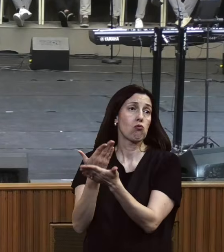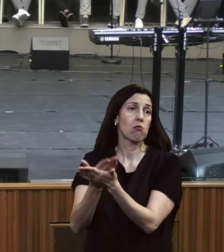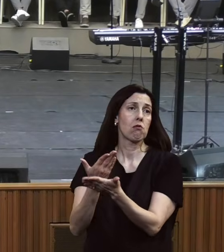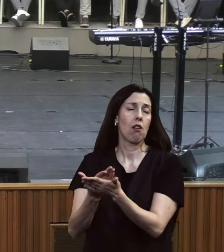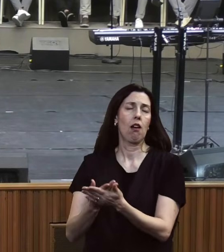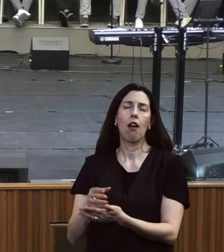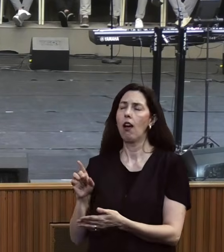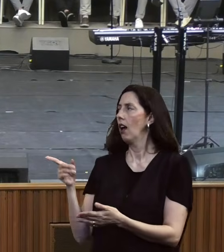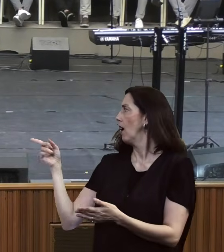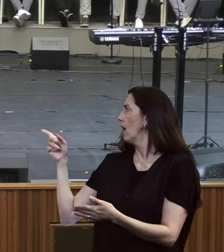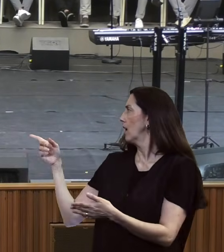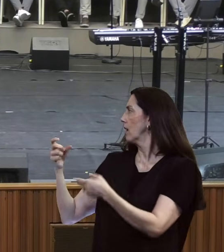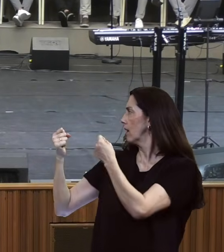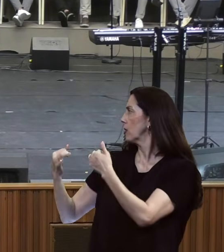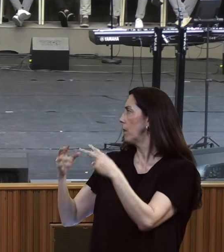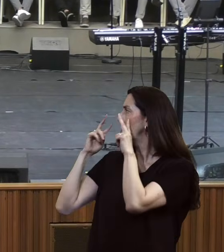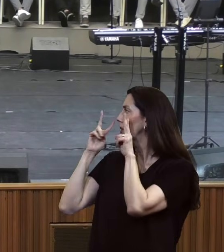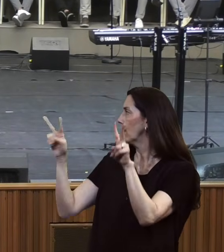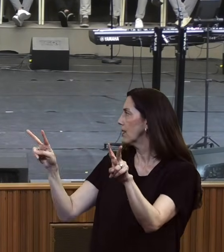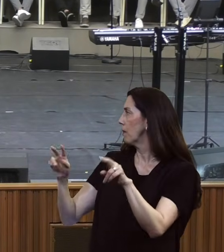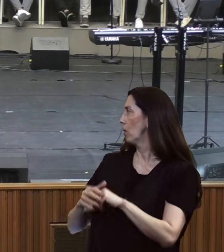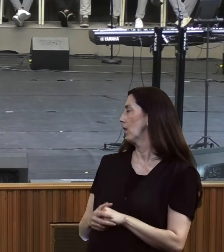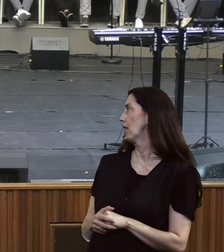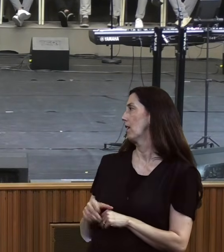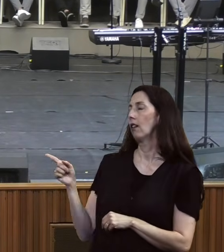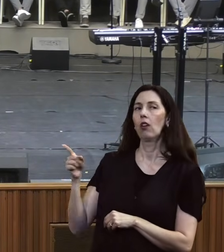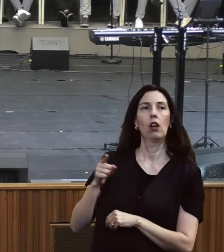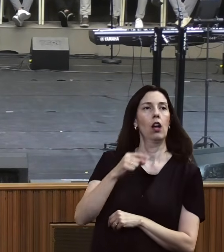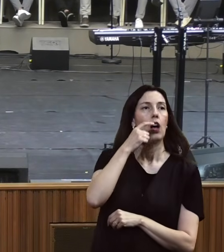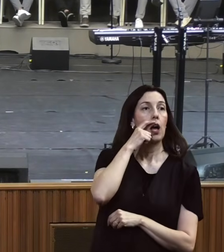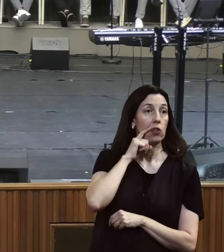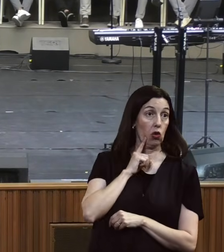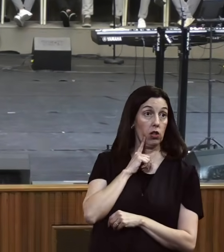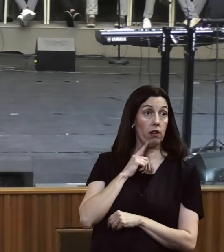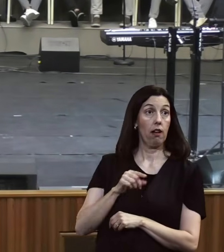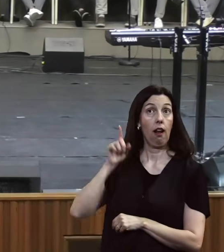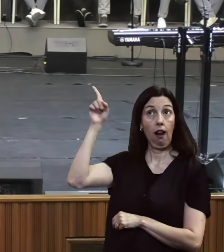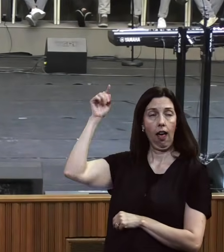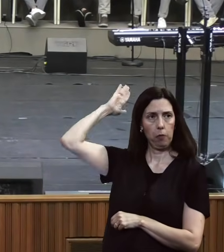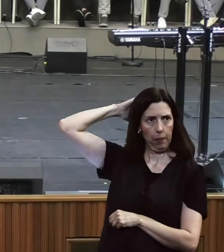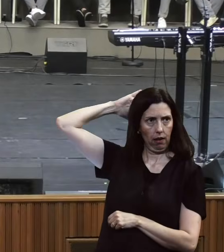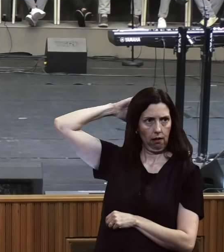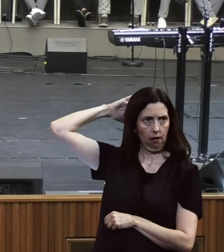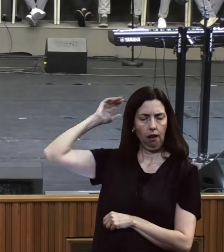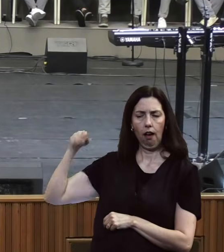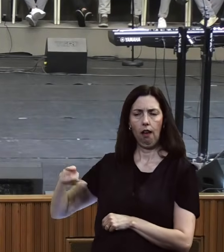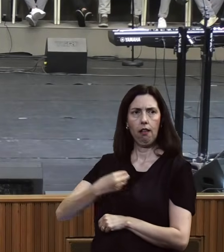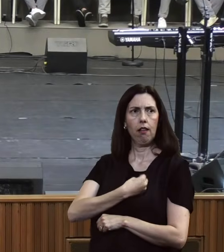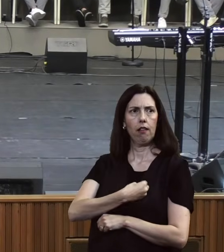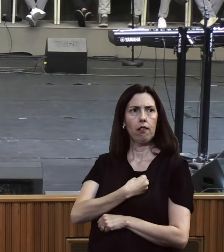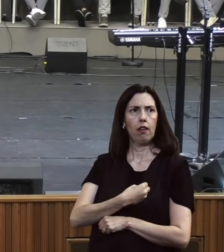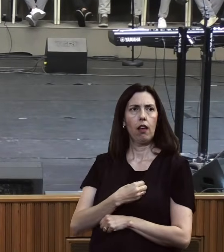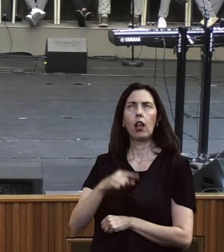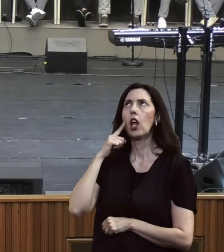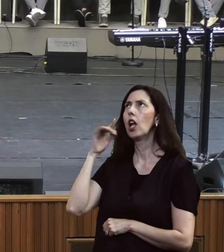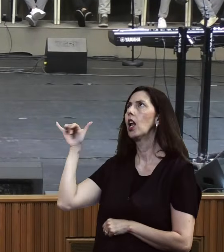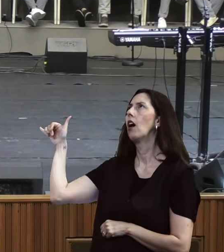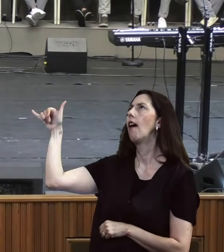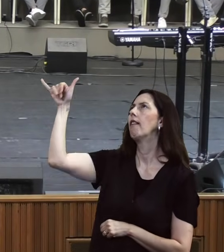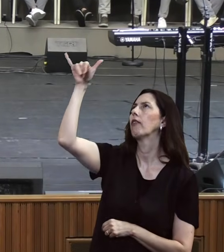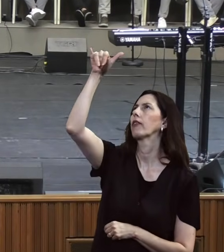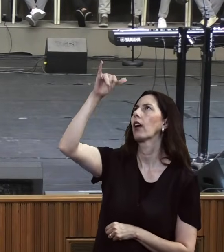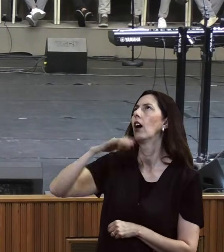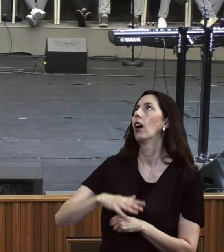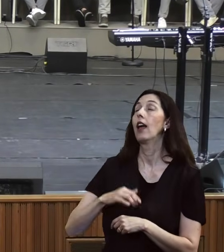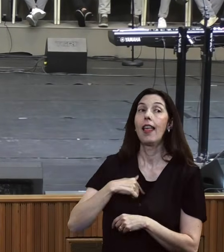Conta o que aconteceu com você. O Adoniran, na terra onde ele vivia, quando ele viu um avião a primeira vez, ele